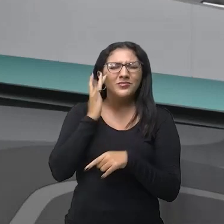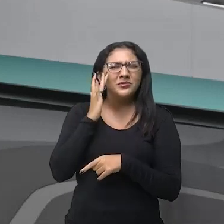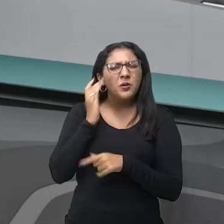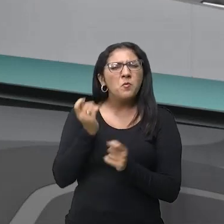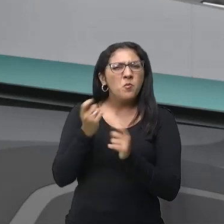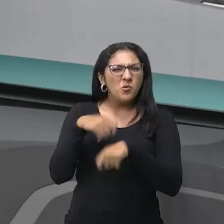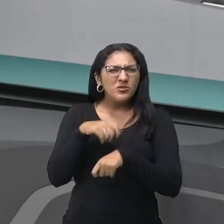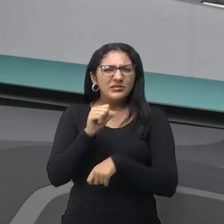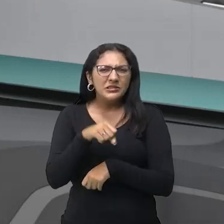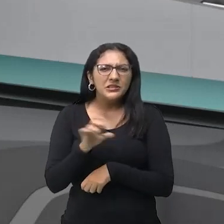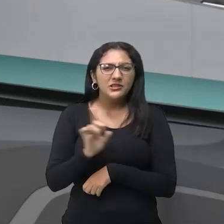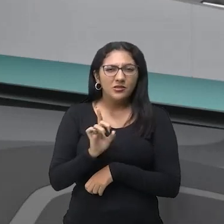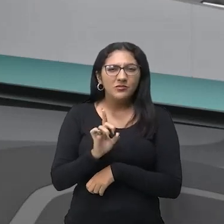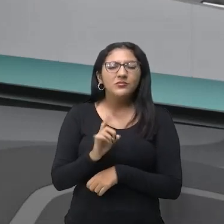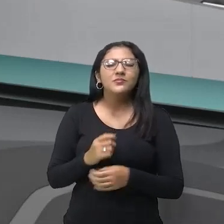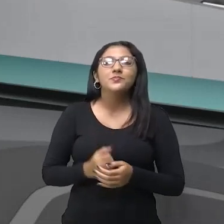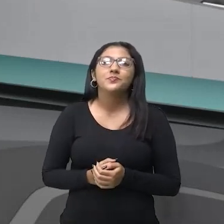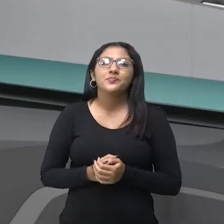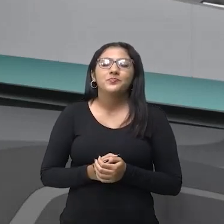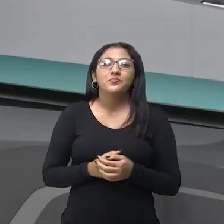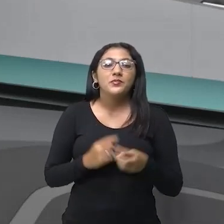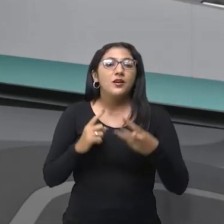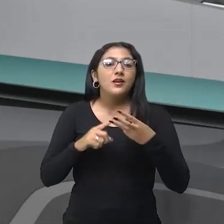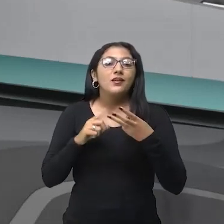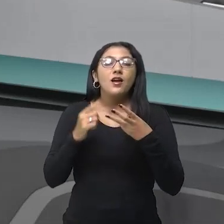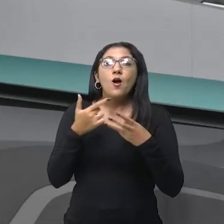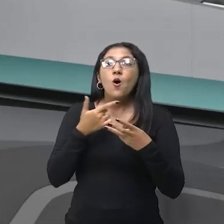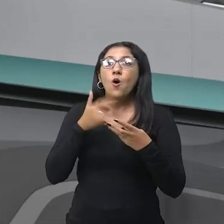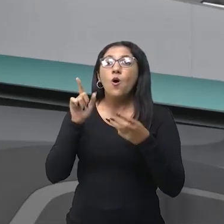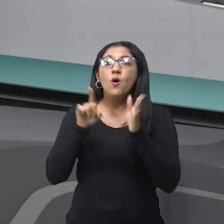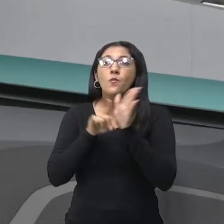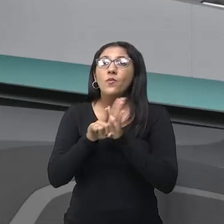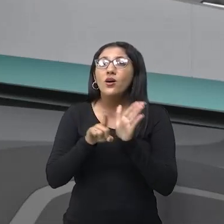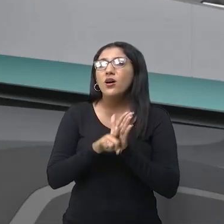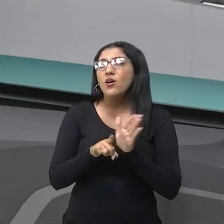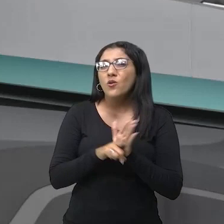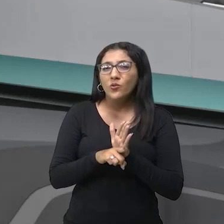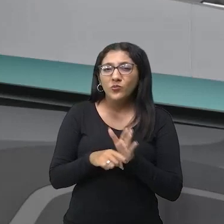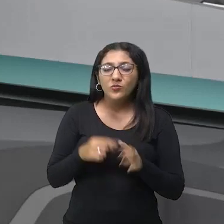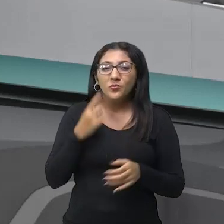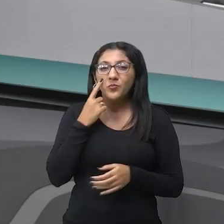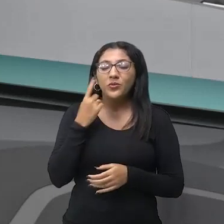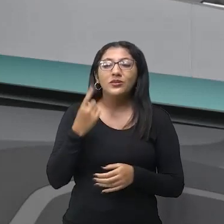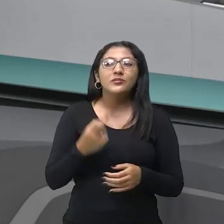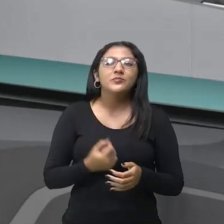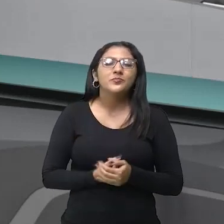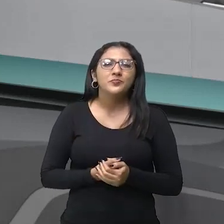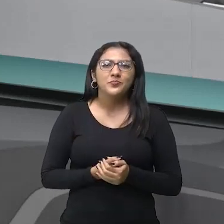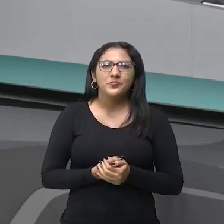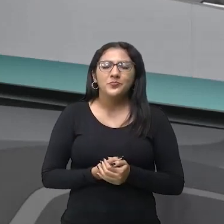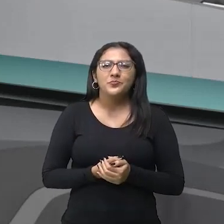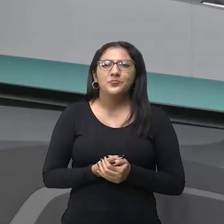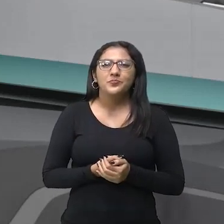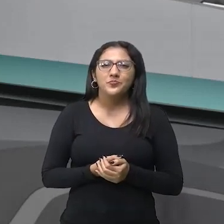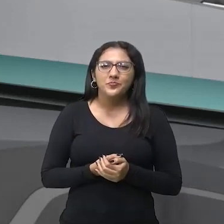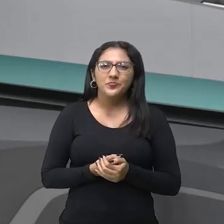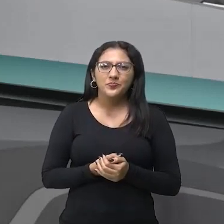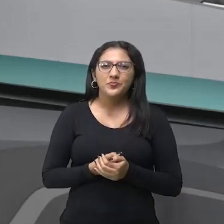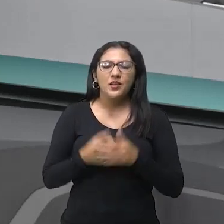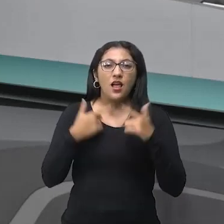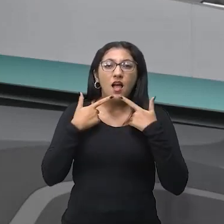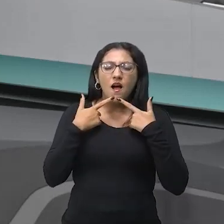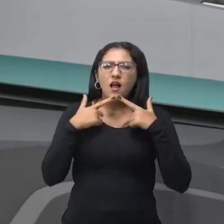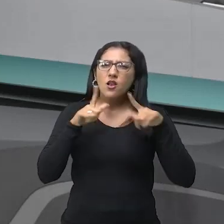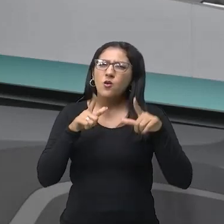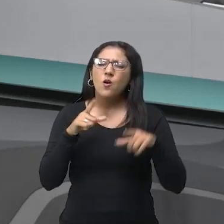que isso é possível? Outra questão aí para a gente responder ao longo da aula. E por fim, olhem aqui, através da